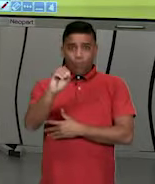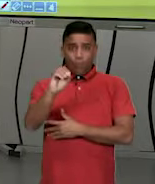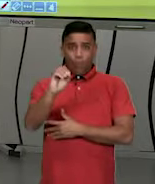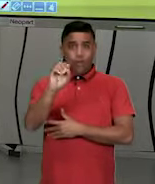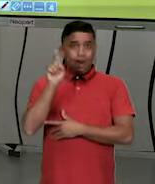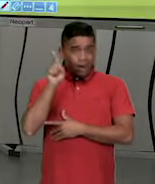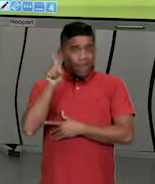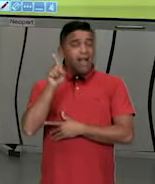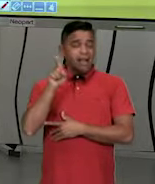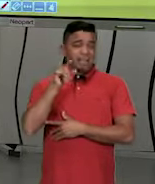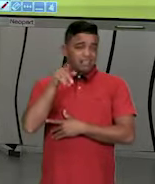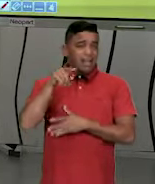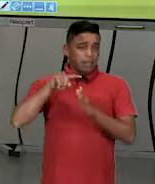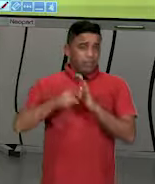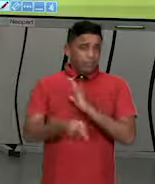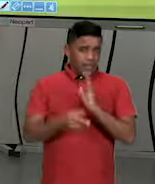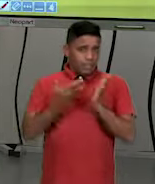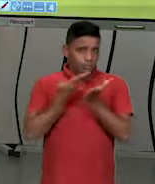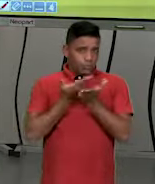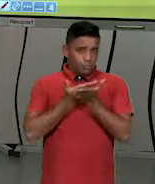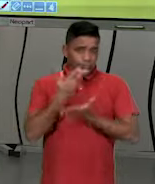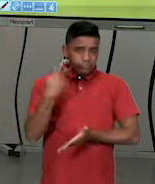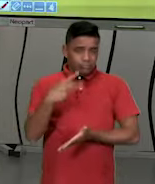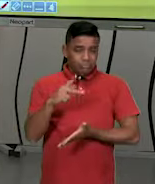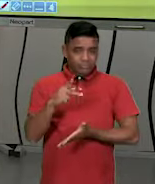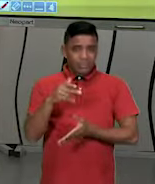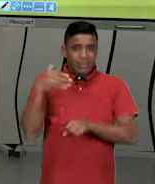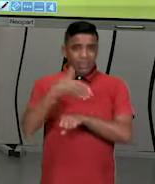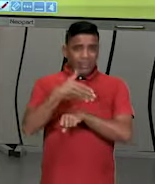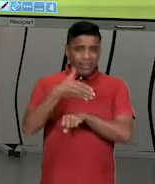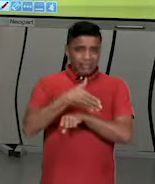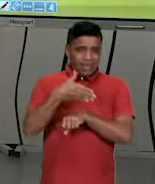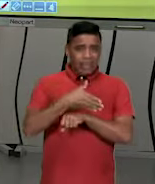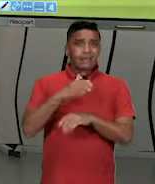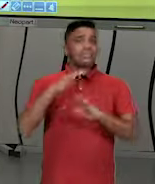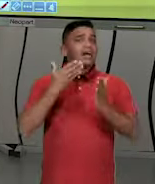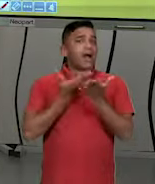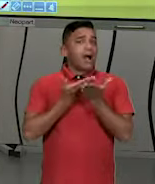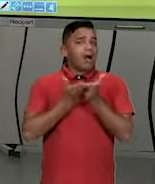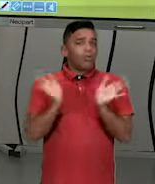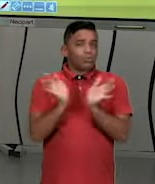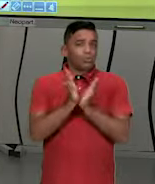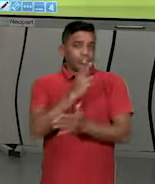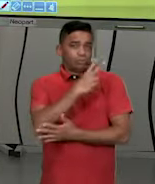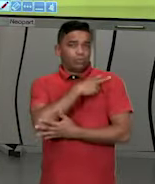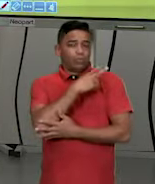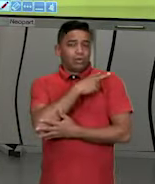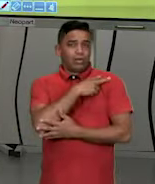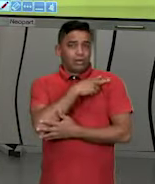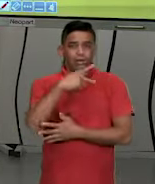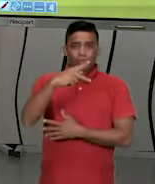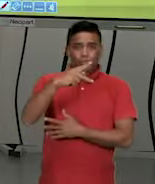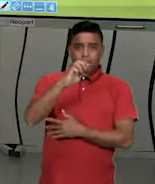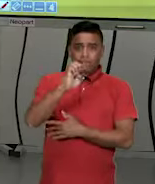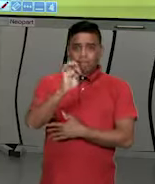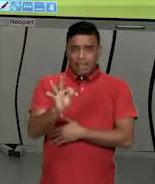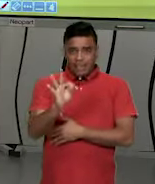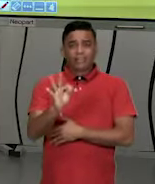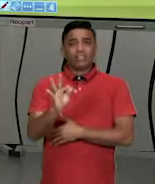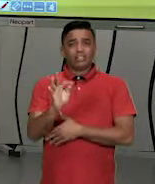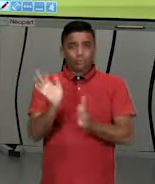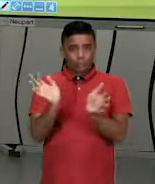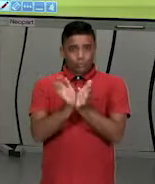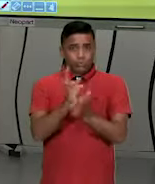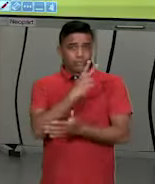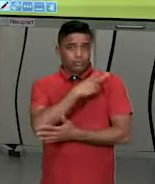esta ideia aqui de modalização, acesse a aula do segundo ano, também no PET do segundo ano, que tem lá